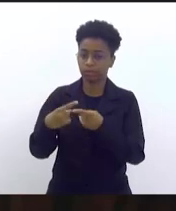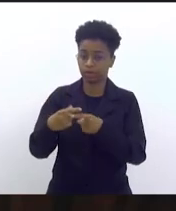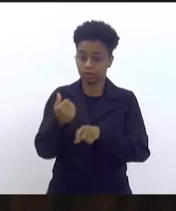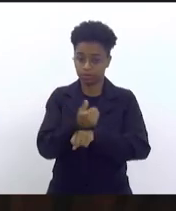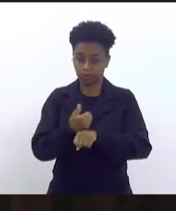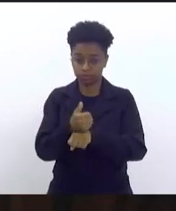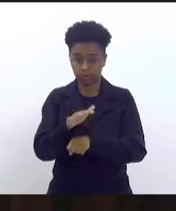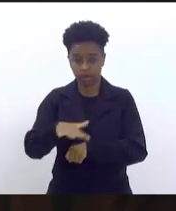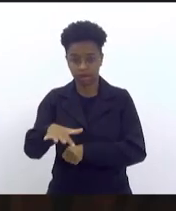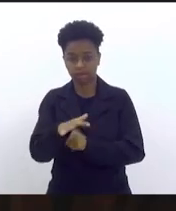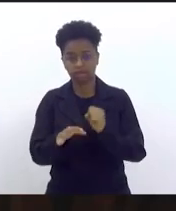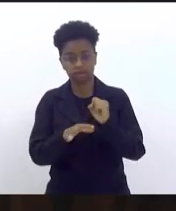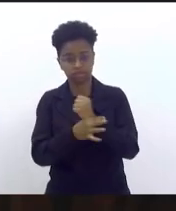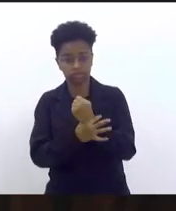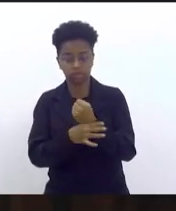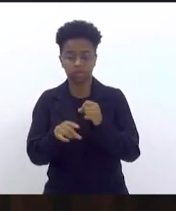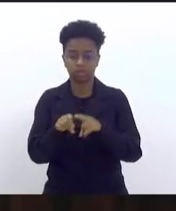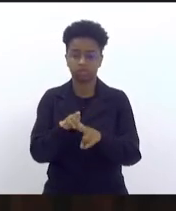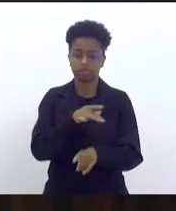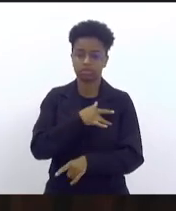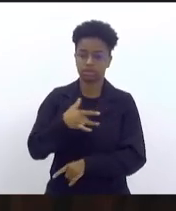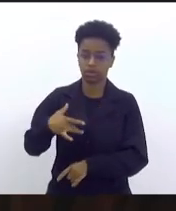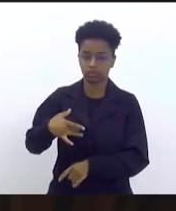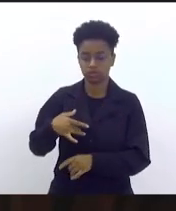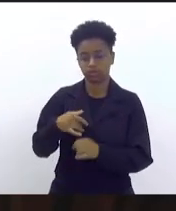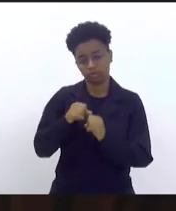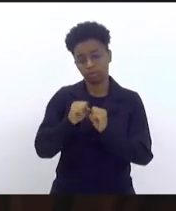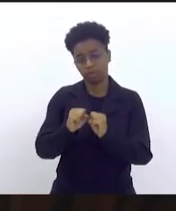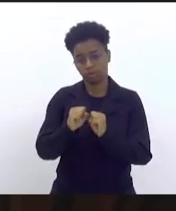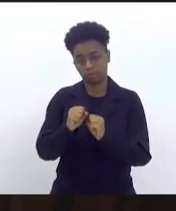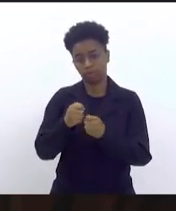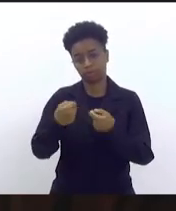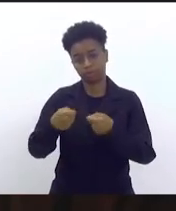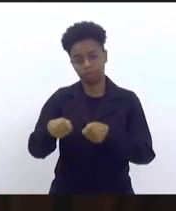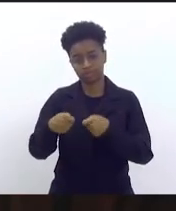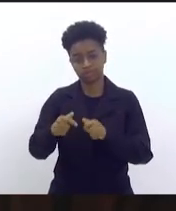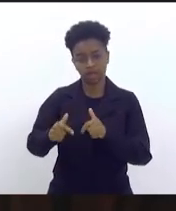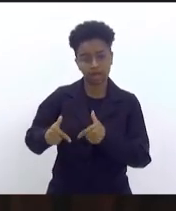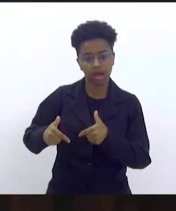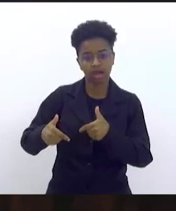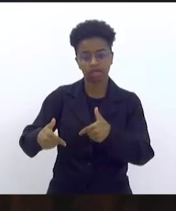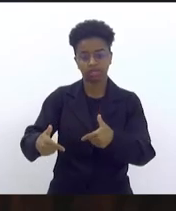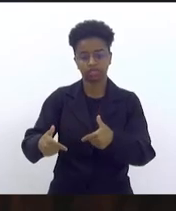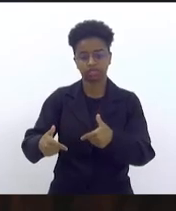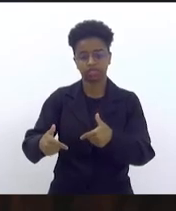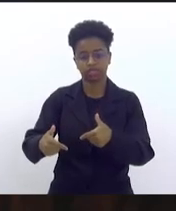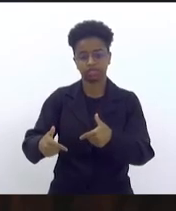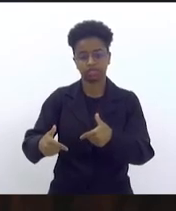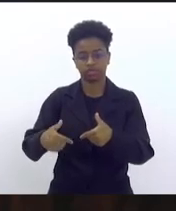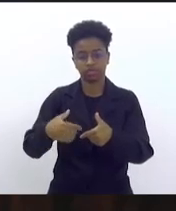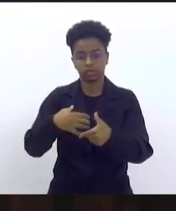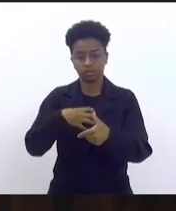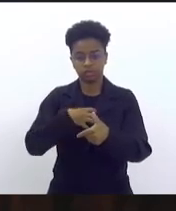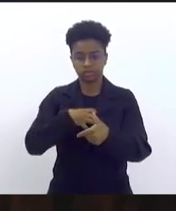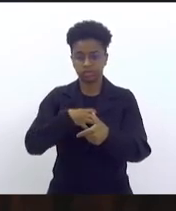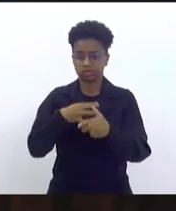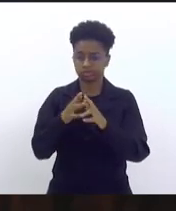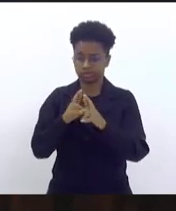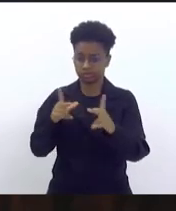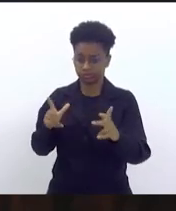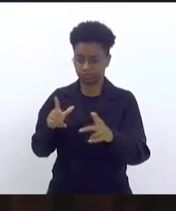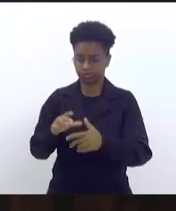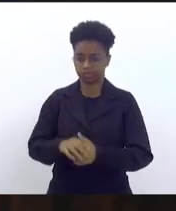de segurança de saúde podem precisar proceder de uma abordagem bastante at